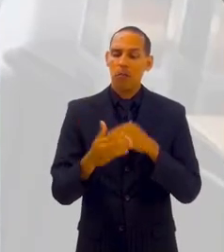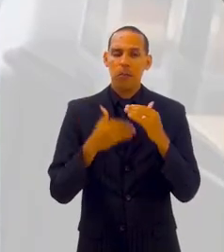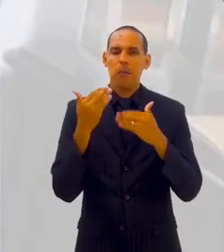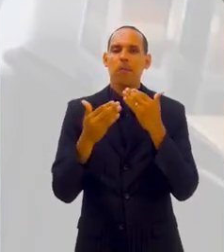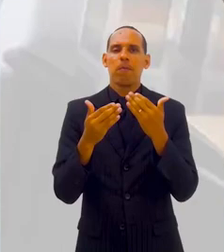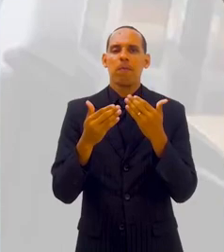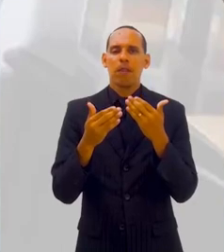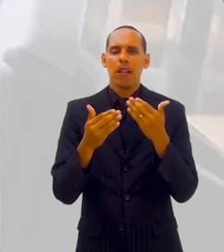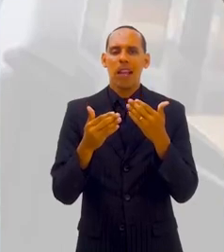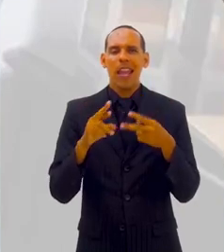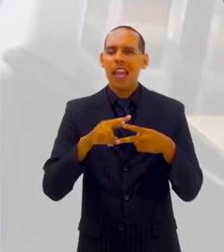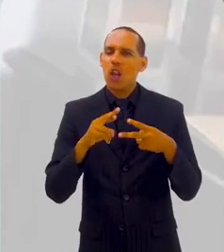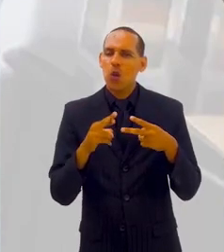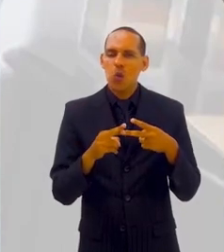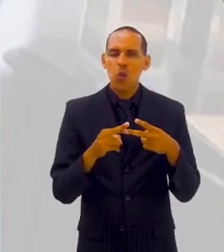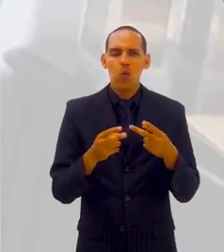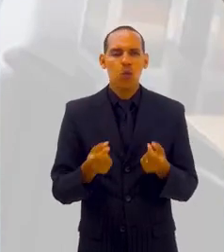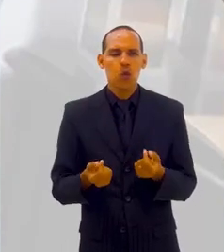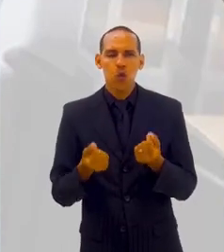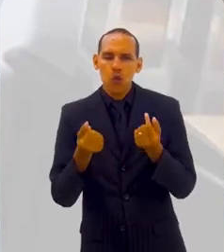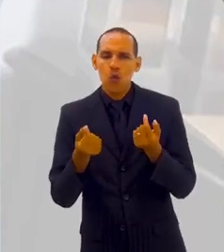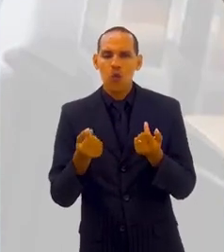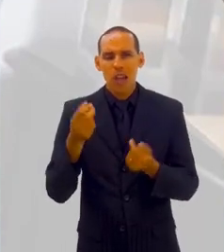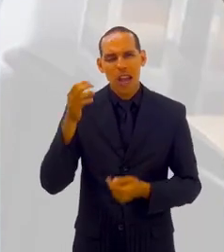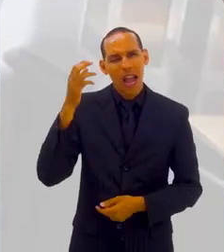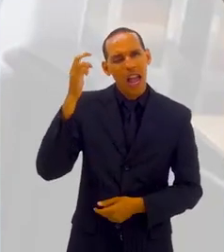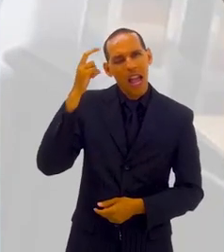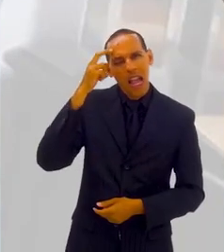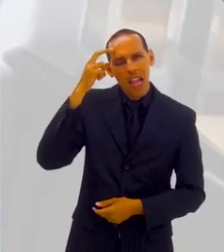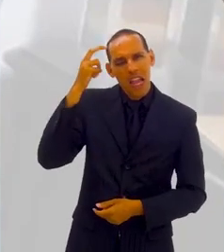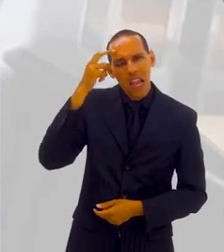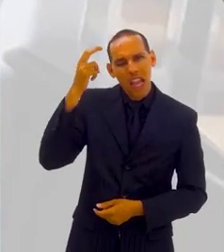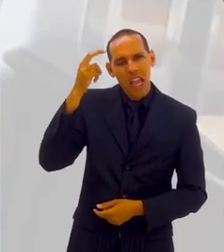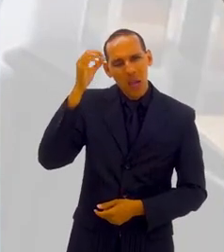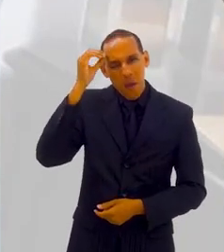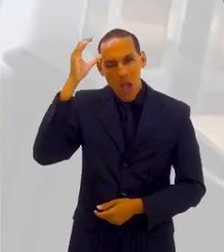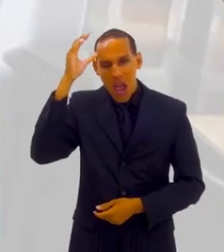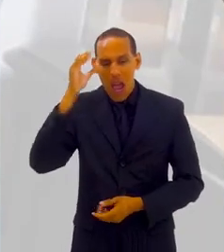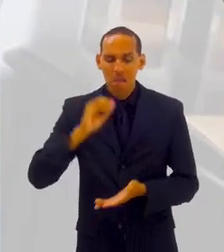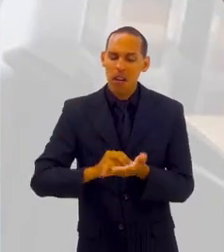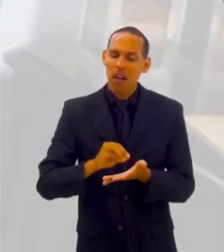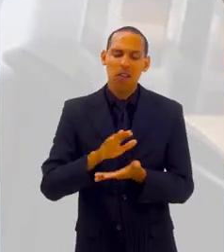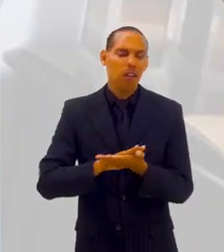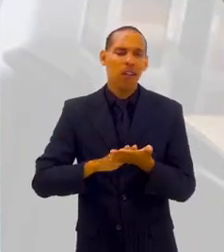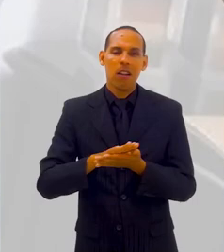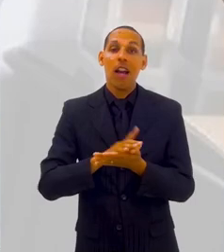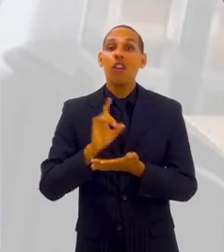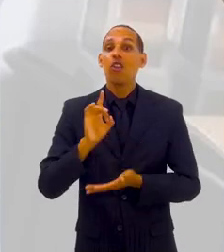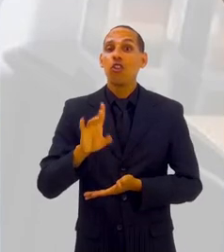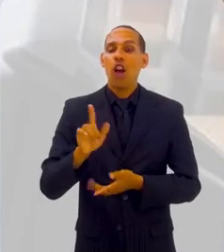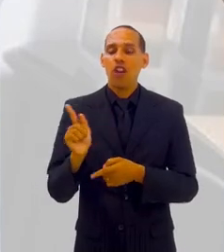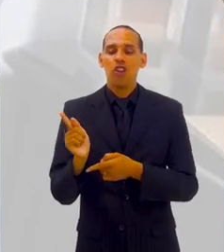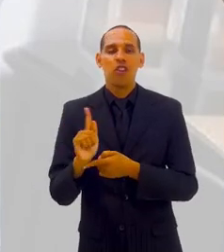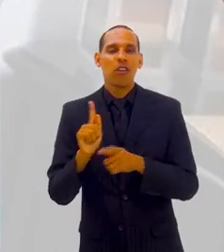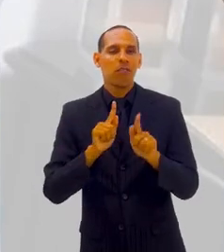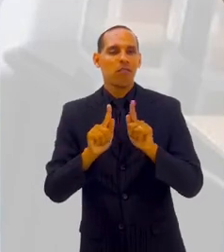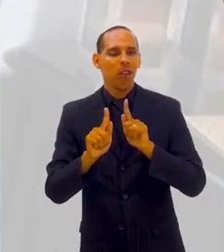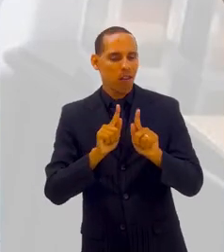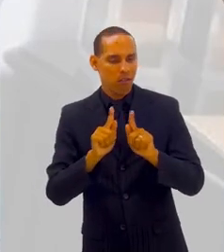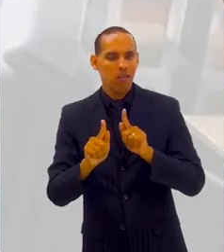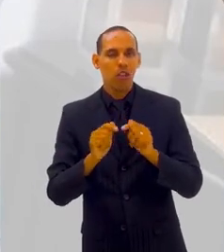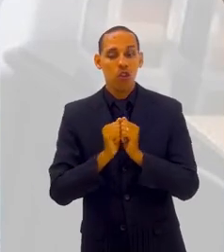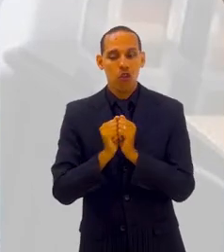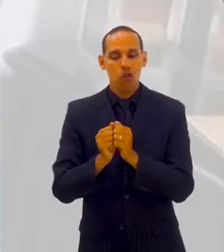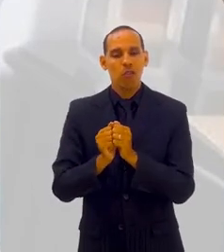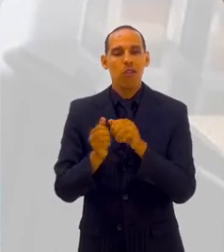faltam recursos, não faltam cabeças, não falta conhecimento. Falta uma gestão, né, uma governança desse tema